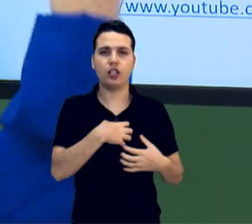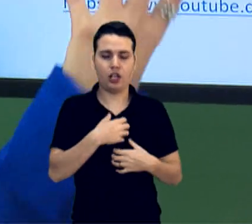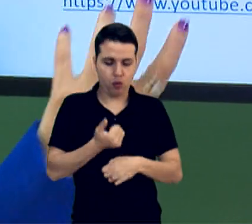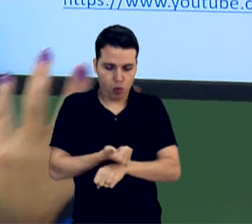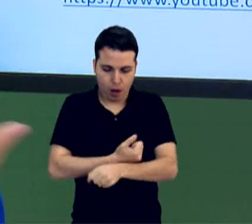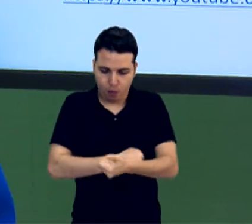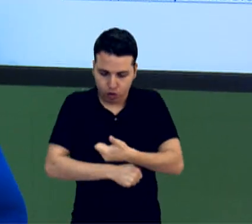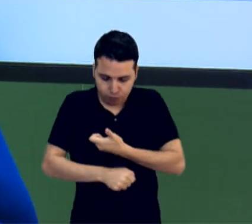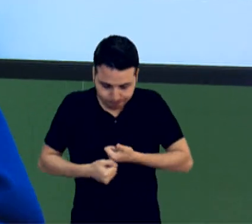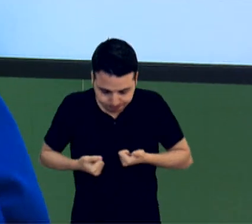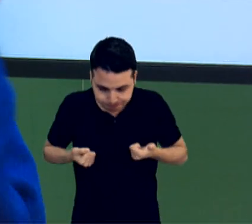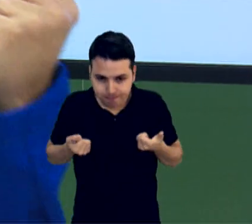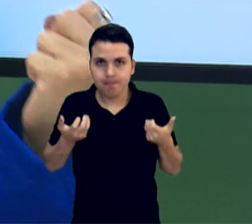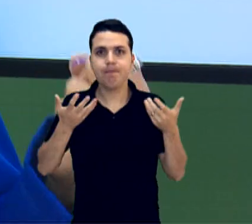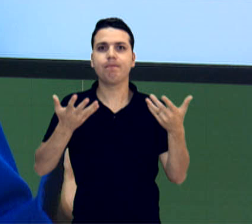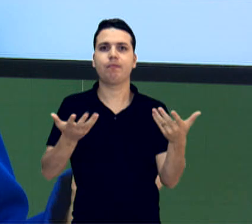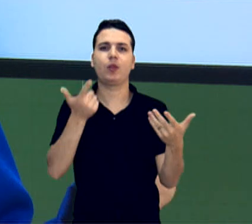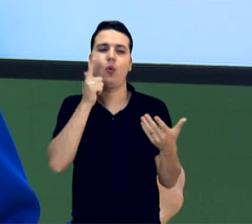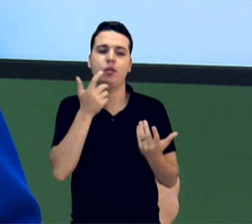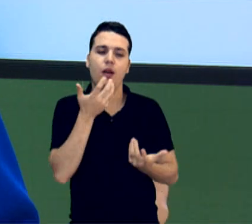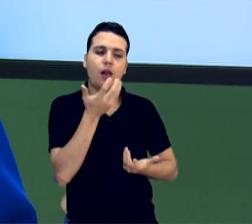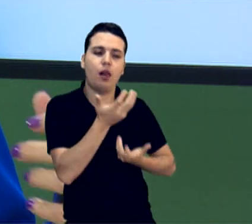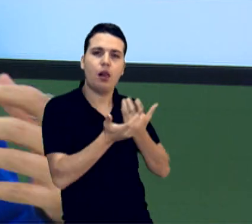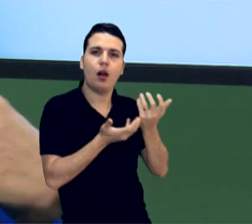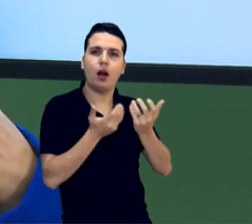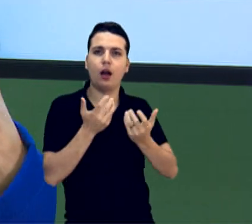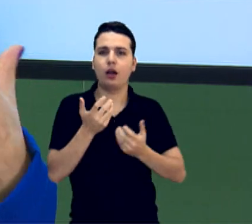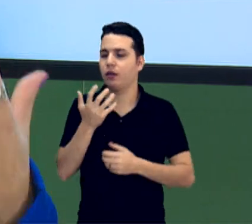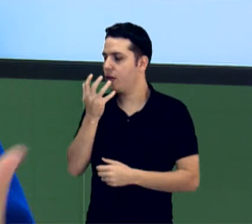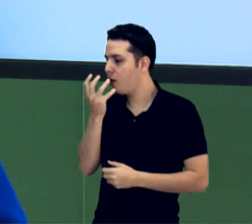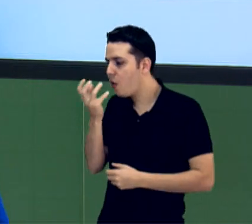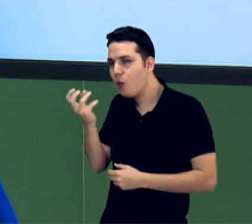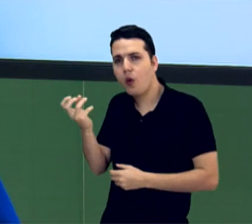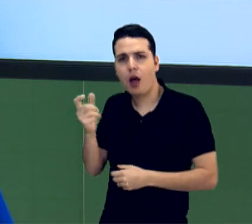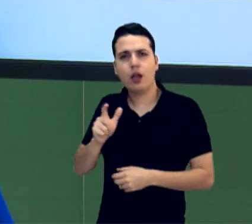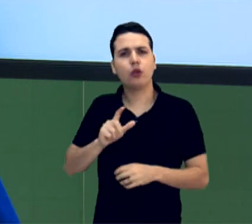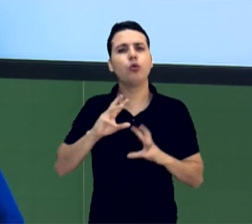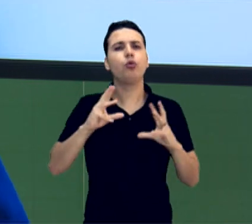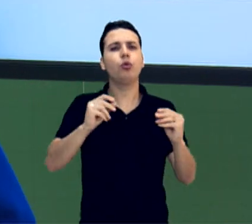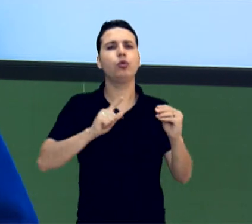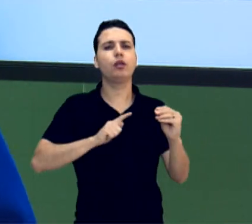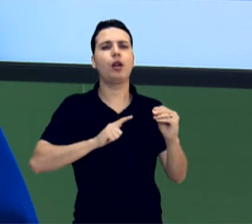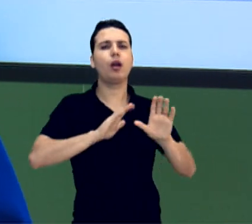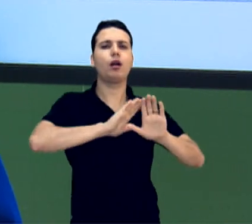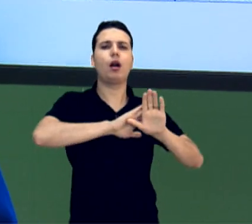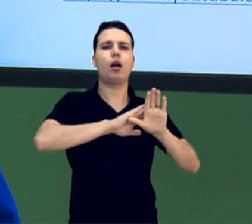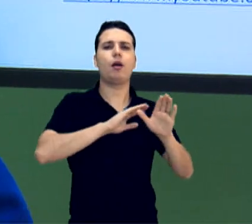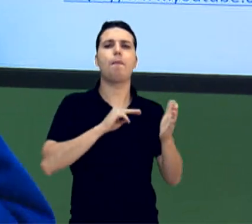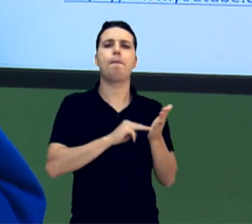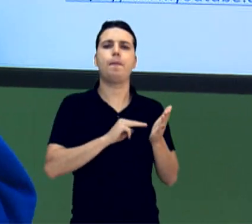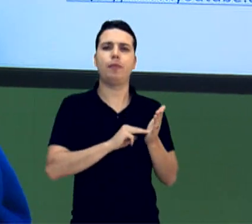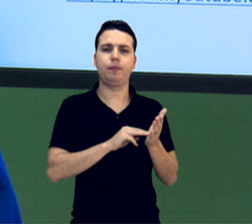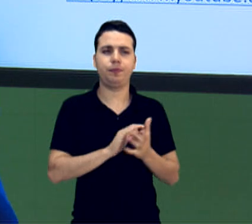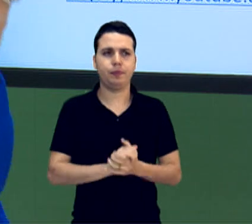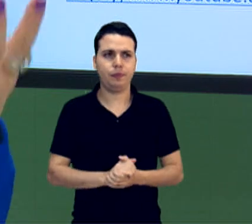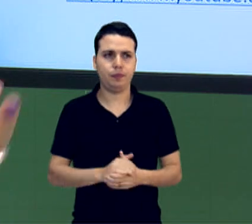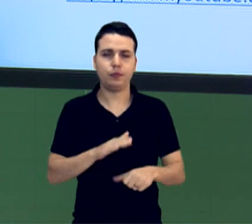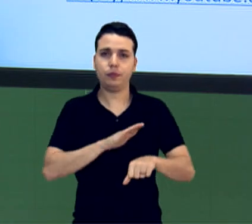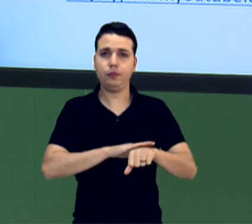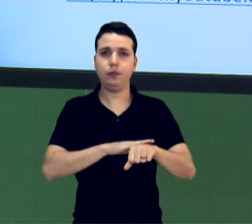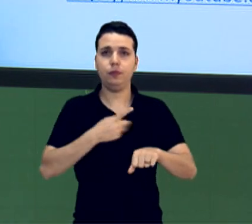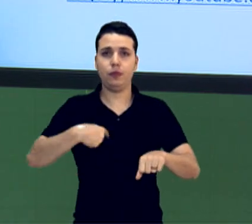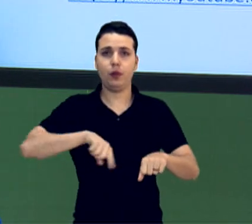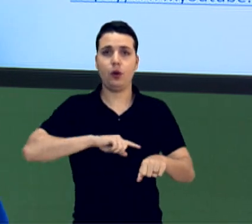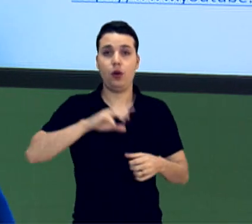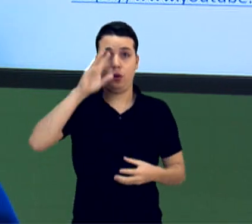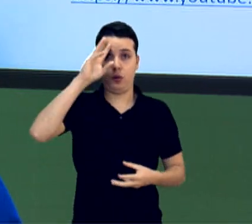emoções, para conquistar o seu par, né? Então tudo tem um sentido. No momento quando a gente compreende o